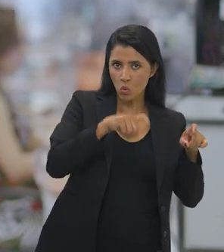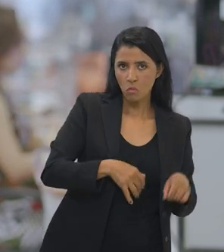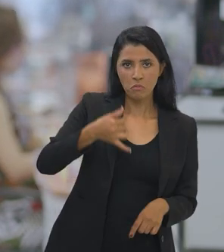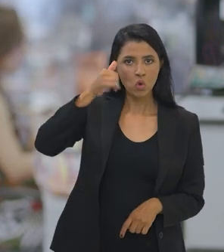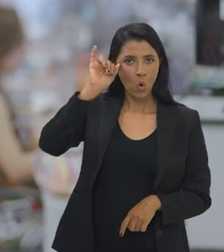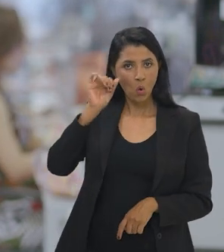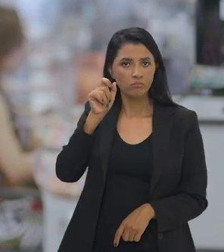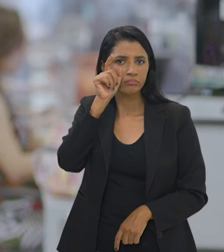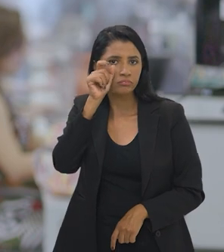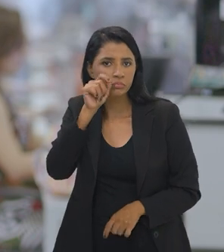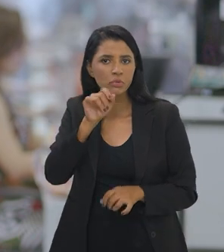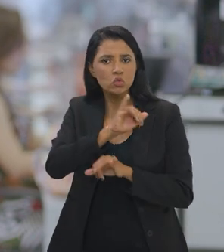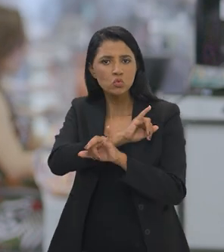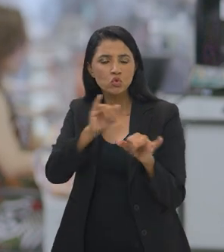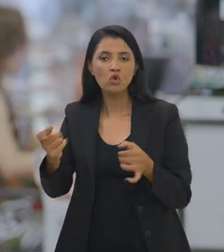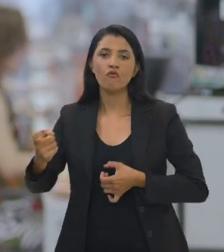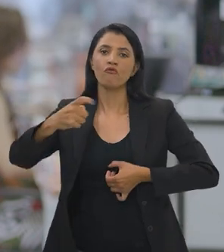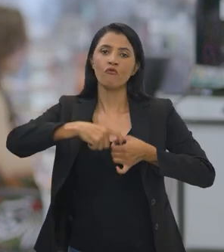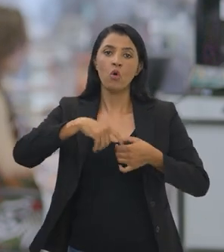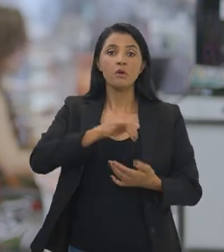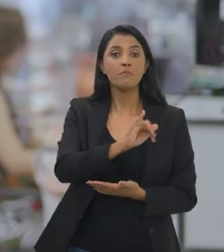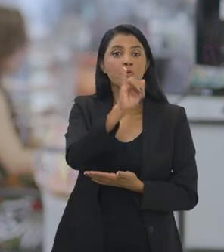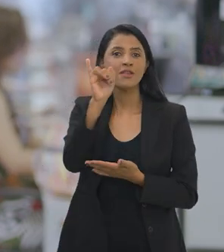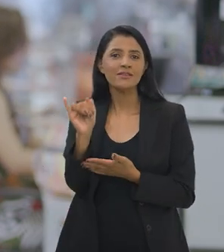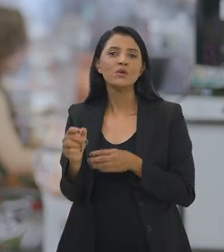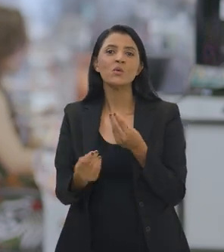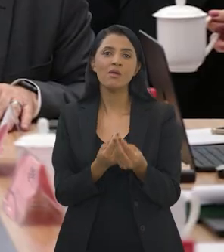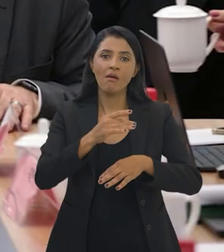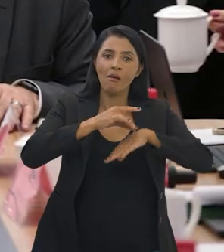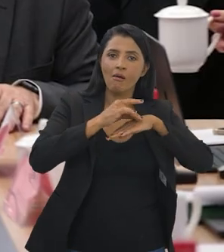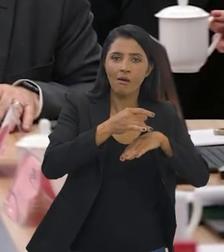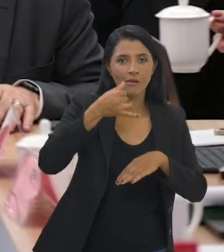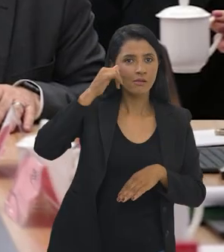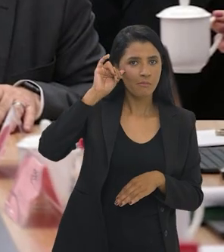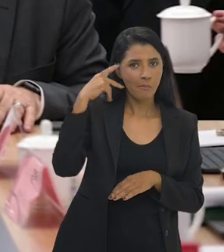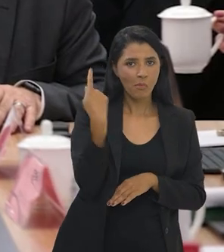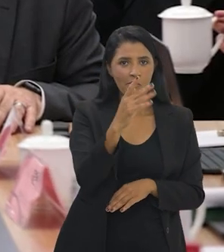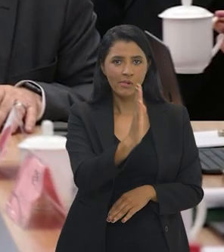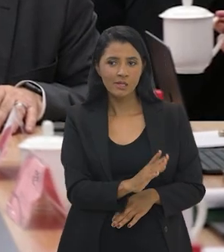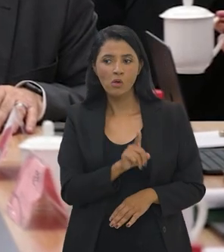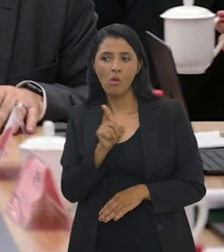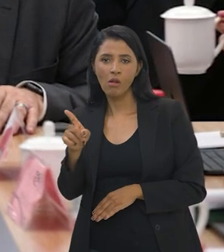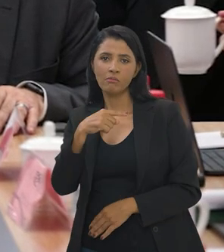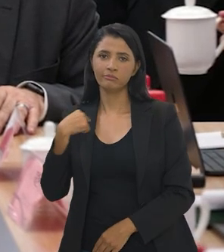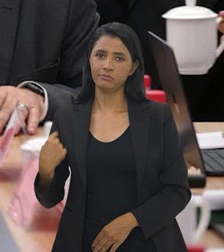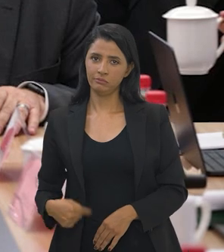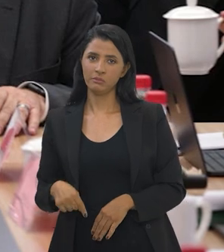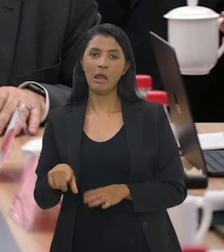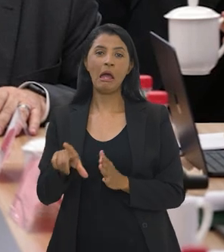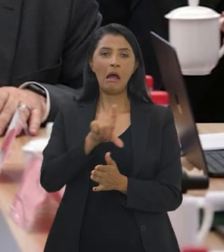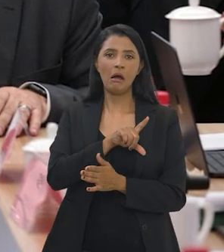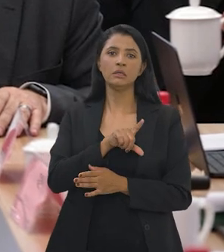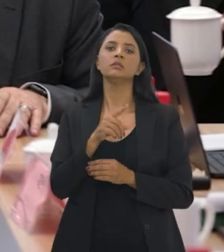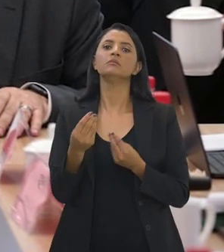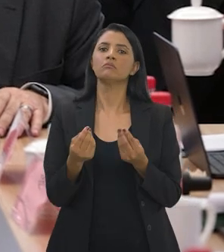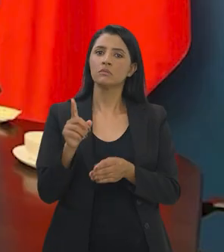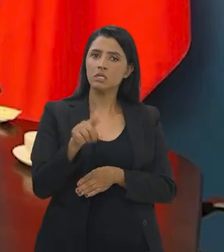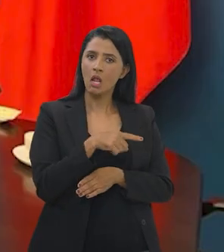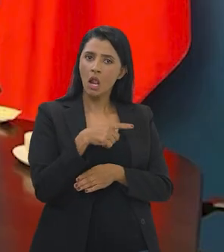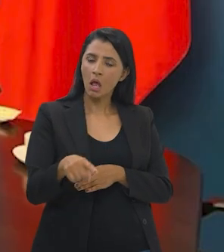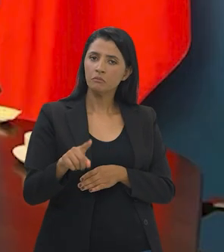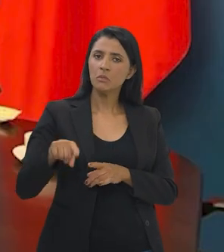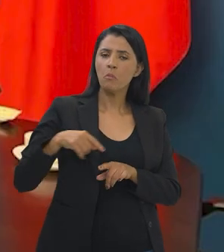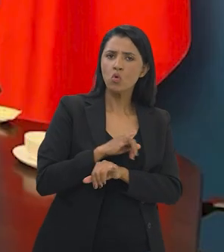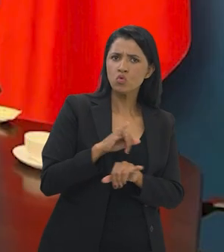Pecuária, Carlos Fávaro, anunciou o retorno das importações da carne bovina brasileira pelo país. As vendas tinham sido